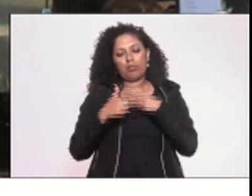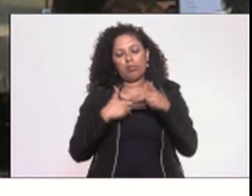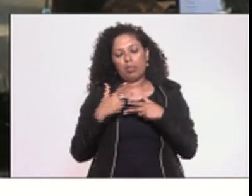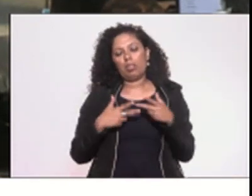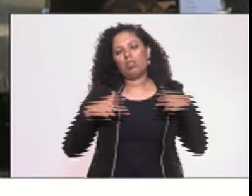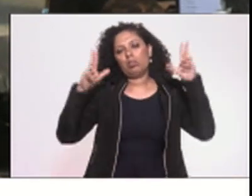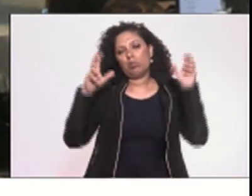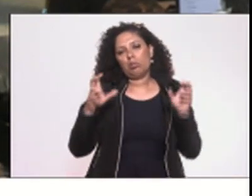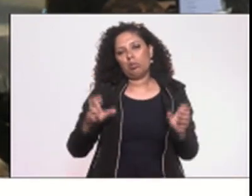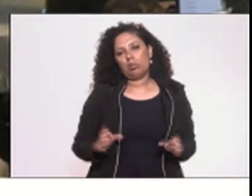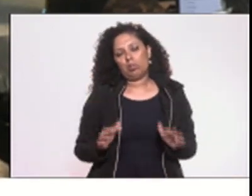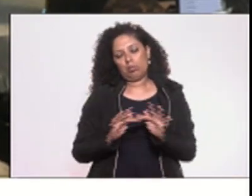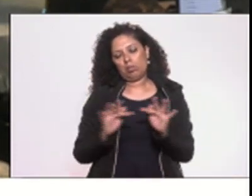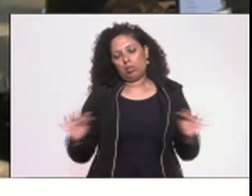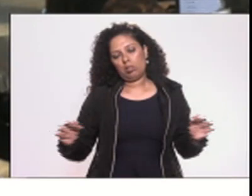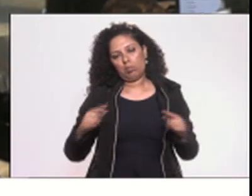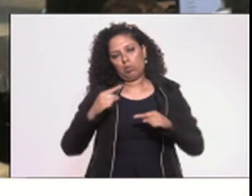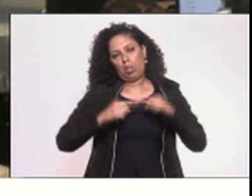resíduo